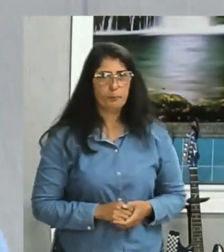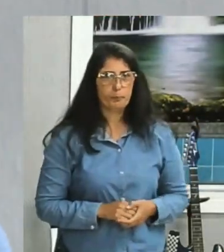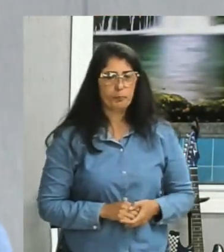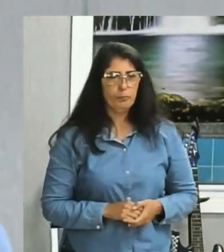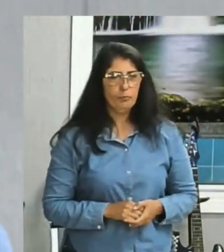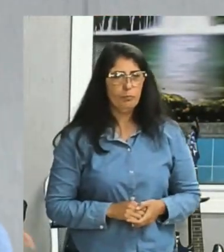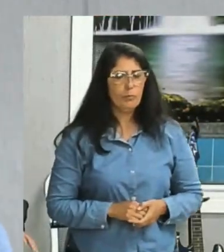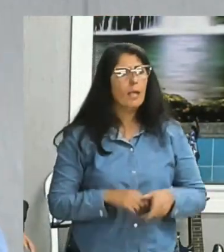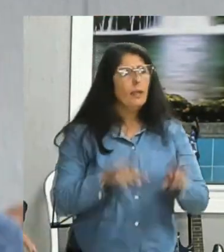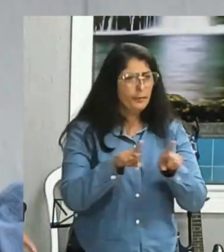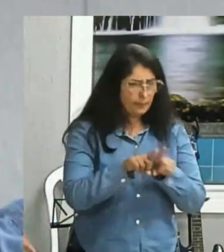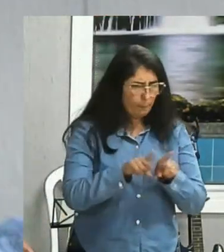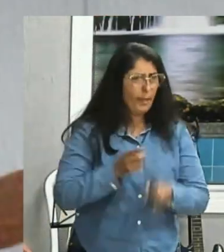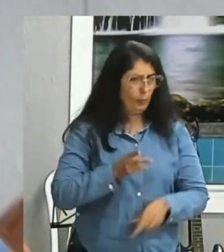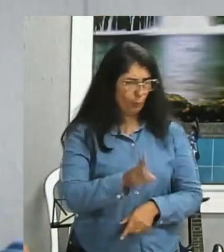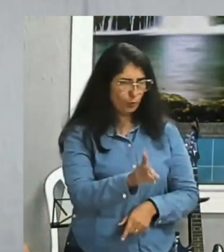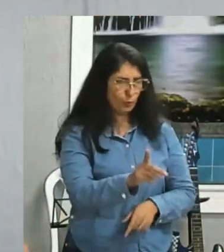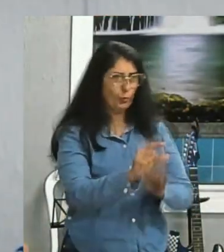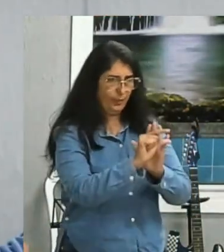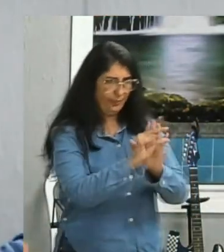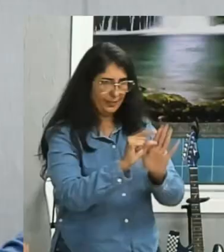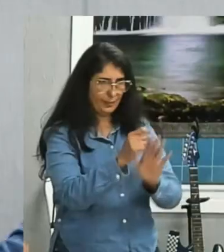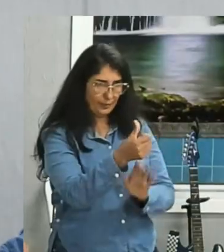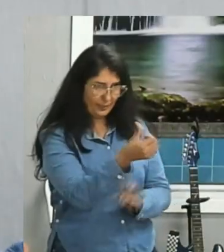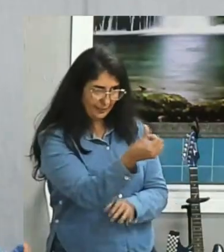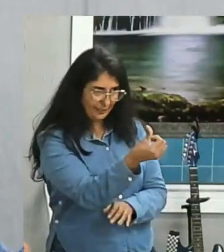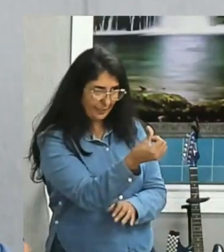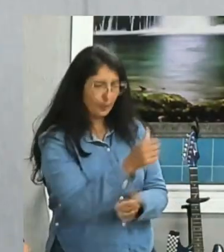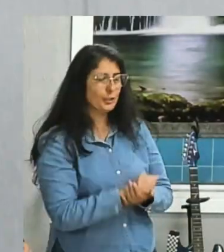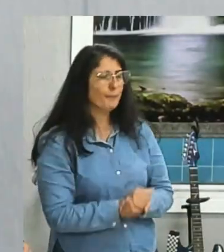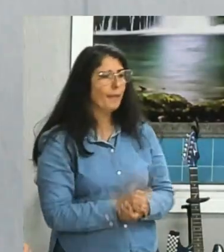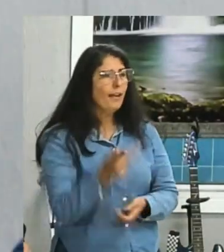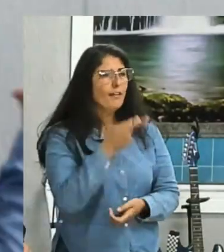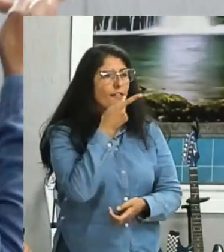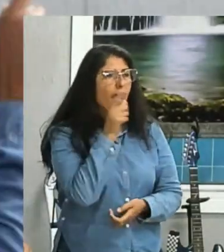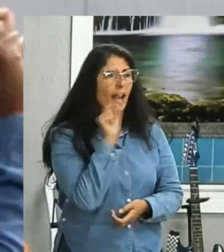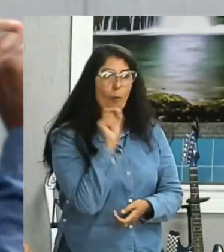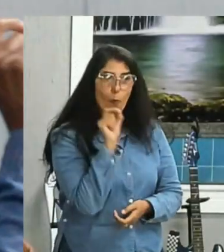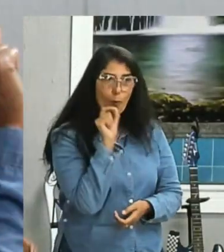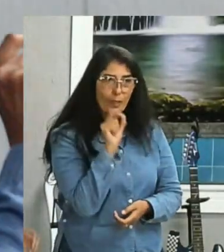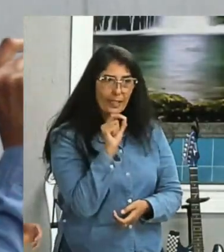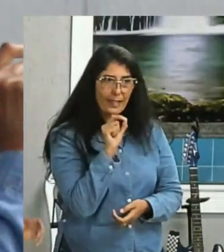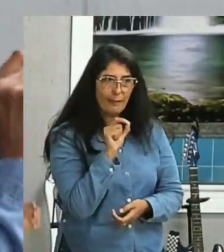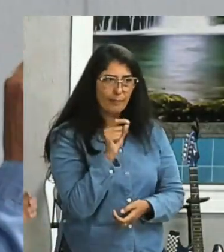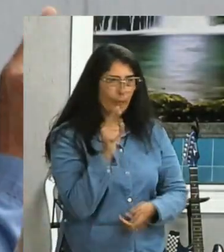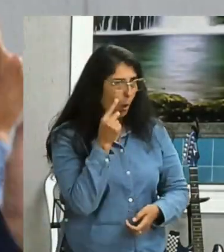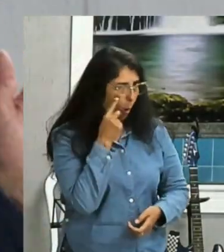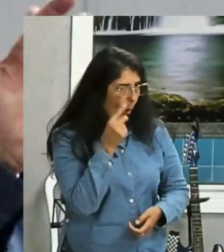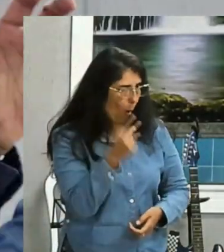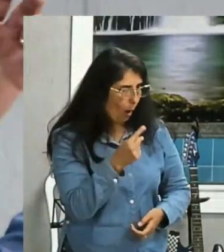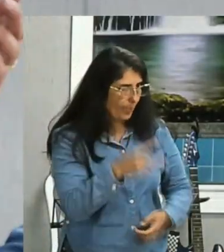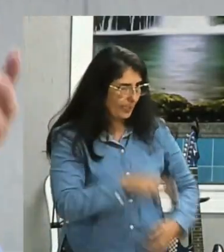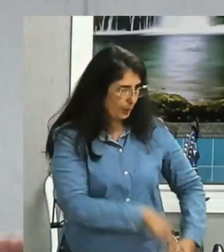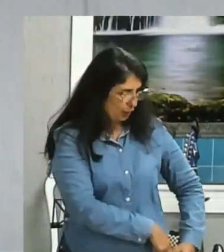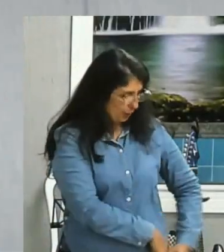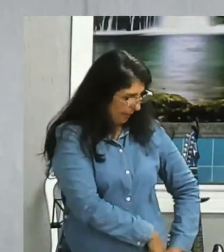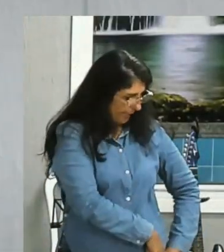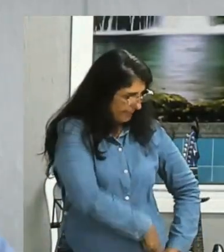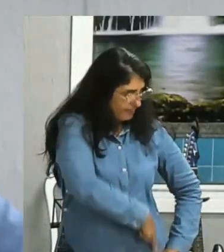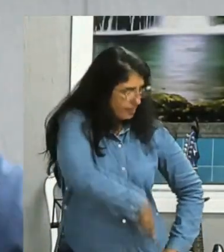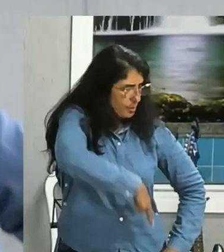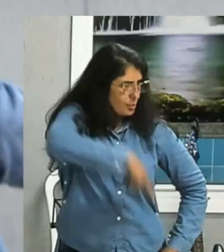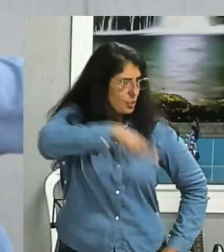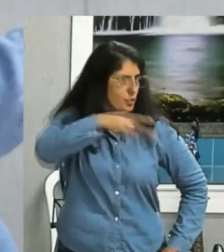Ainda no versículo 16, diz que de sua boca saía uma espada